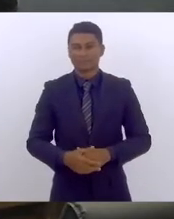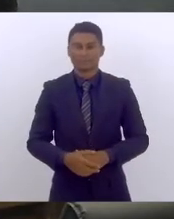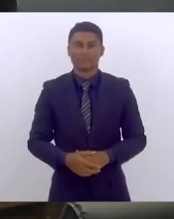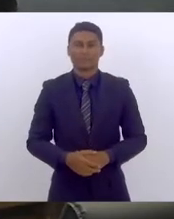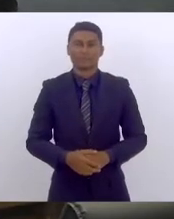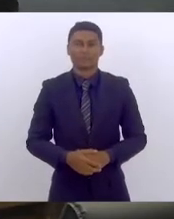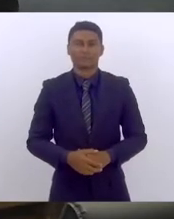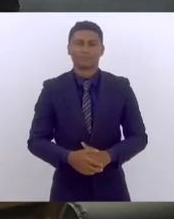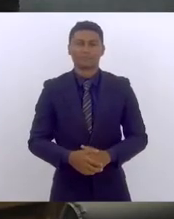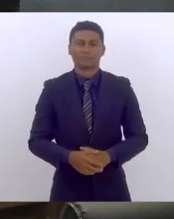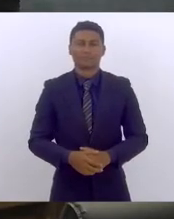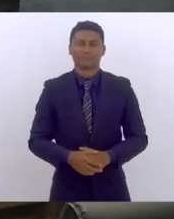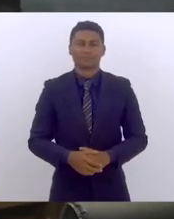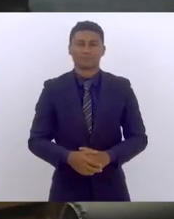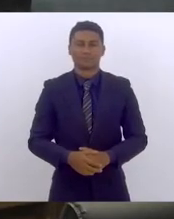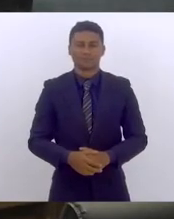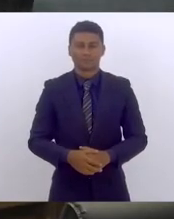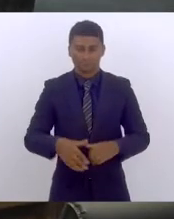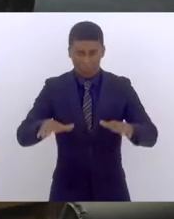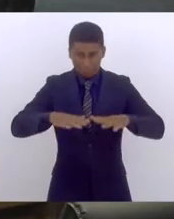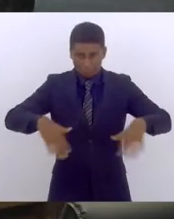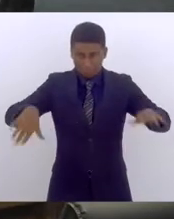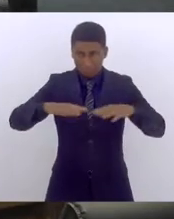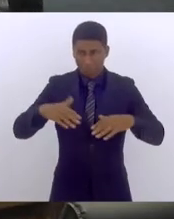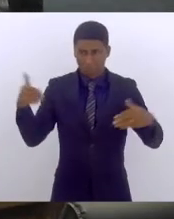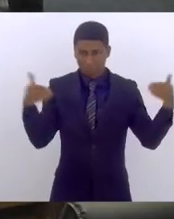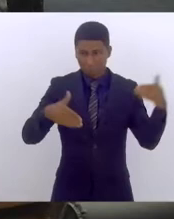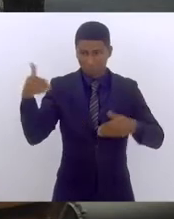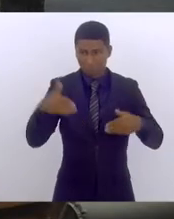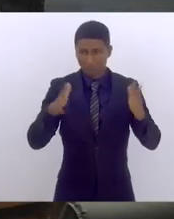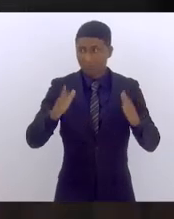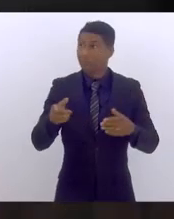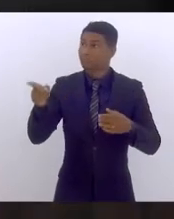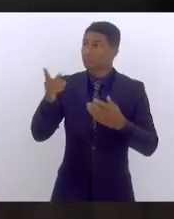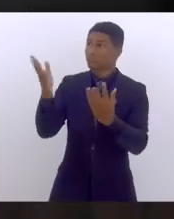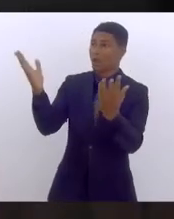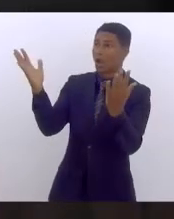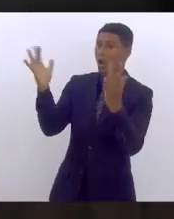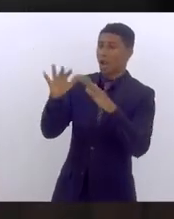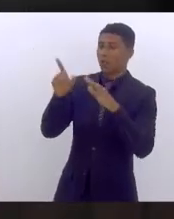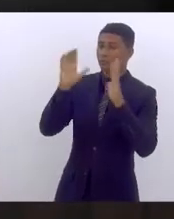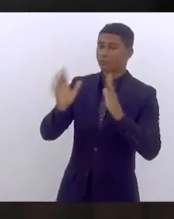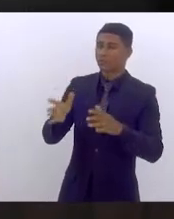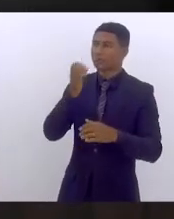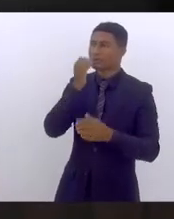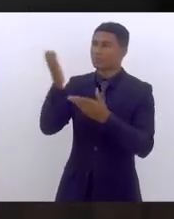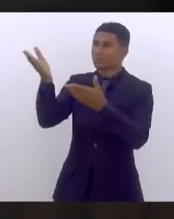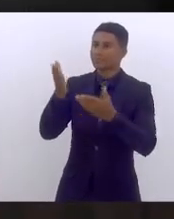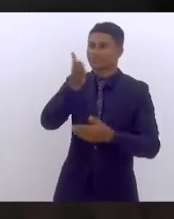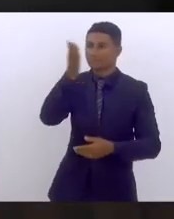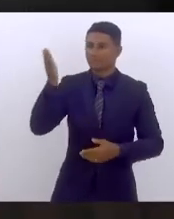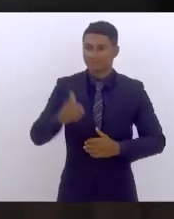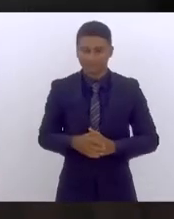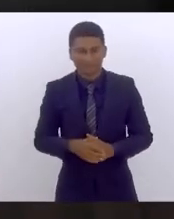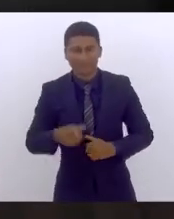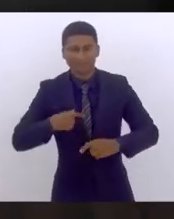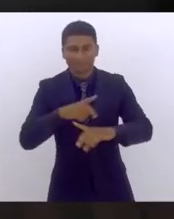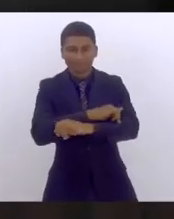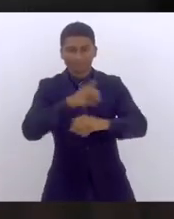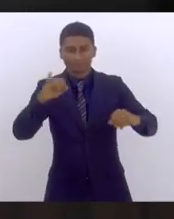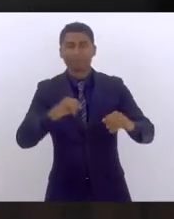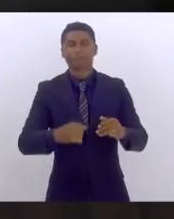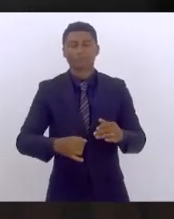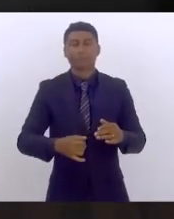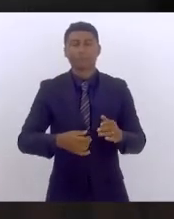Ok. Então, já entrou todo mundo, já está todo mundo liberado nas galerias, sejam muito bem-vindos. Anuncio em discussão, redação